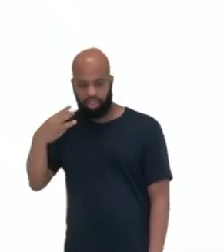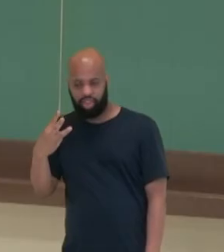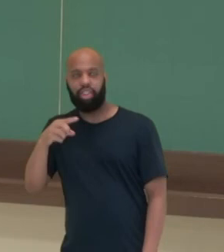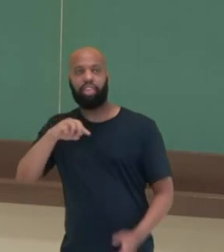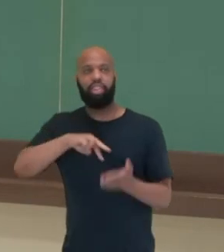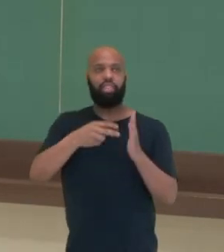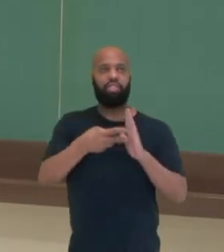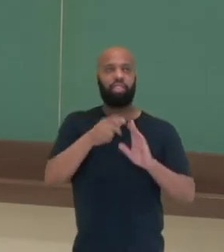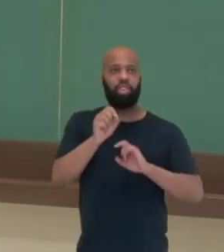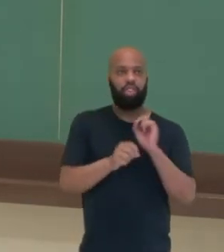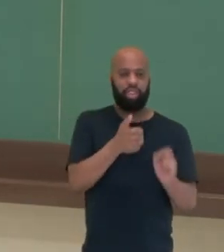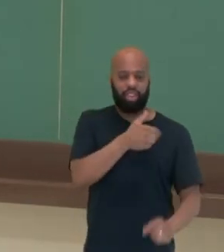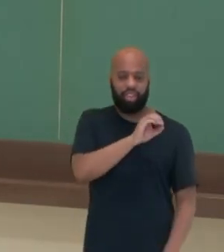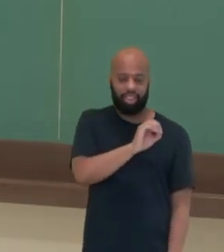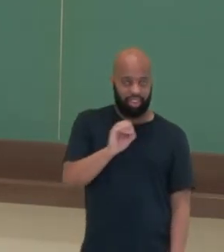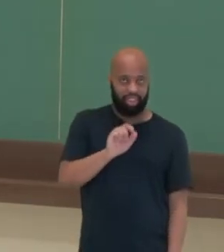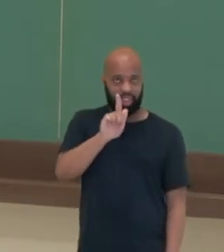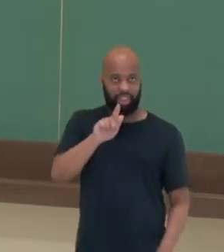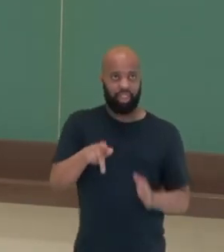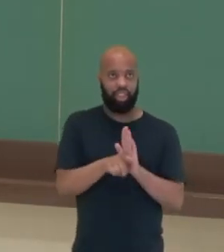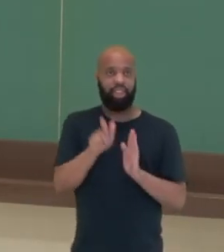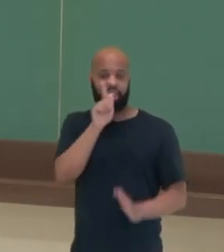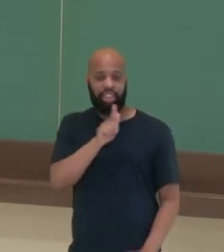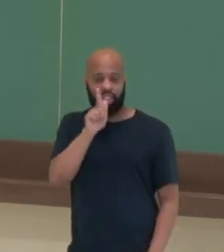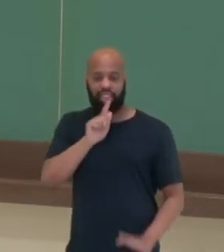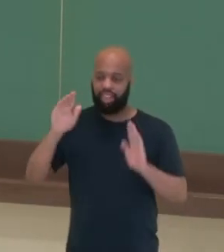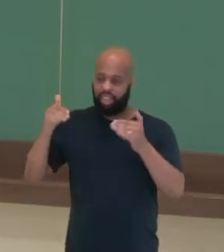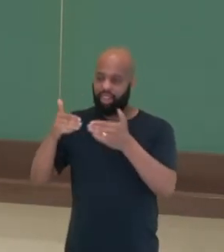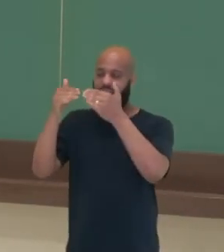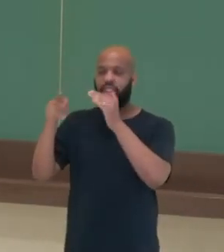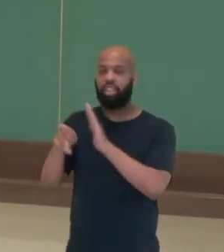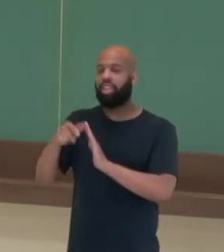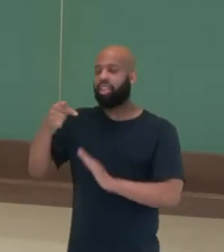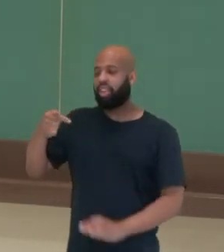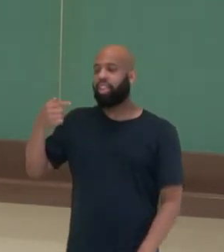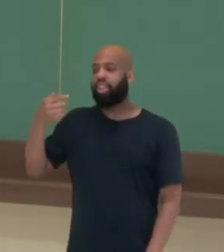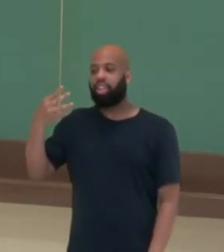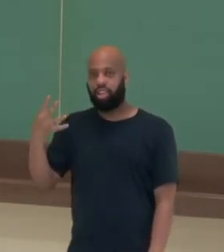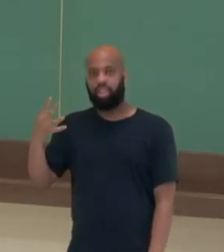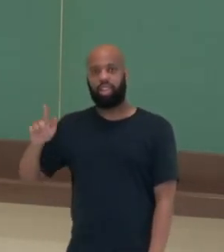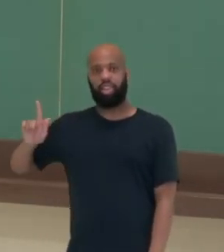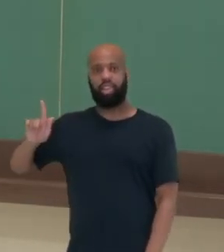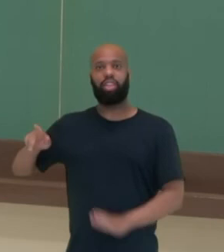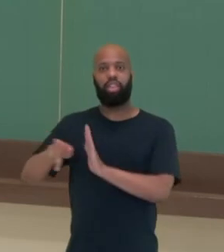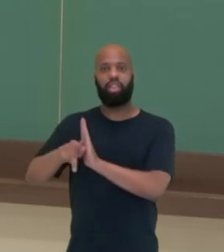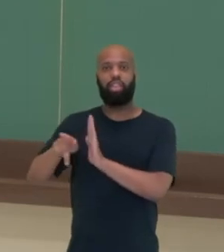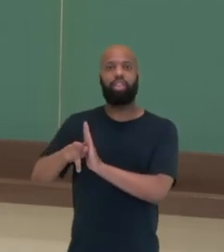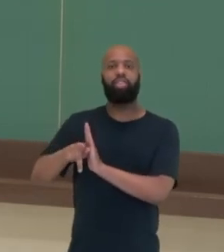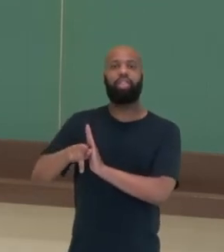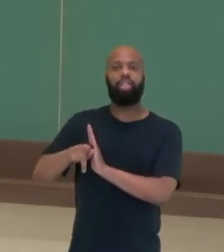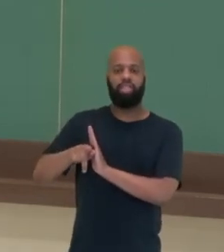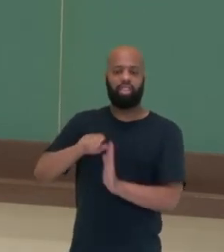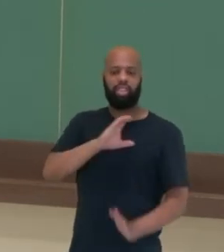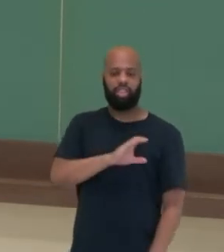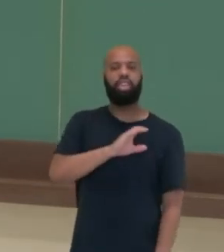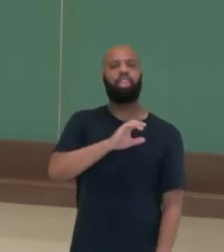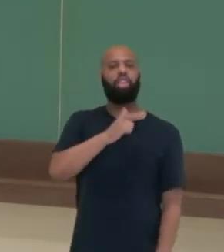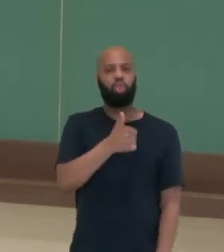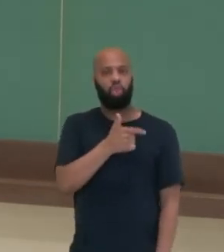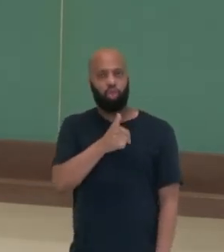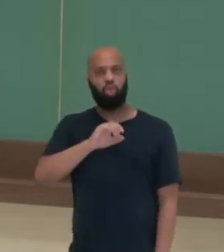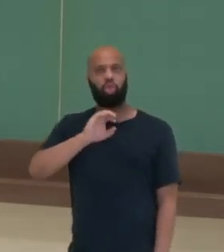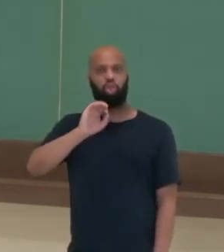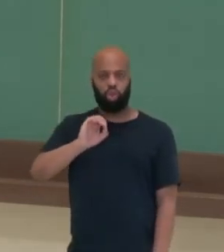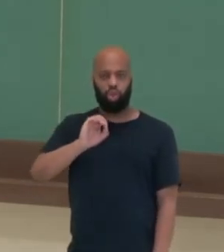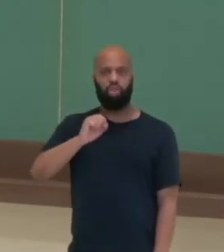de glicose equivale a 74 gramas de sacarose. E 100 gramas de